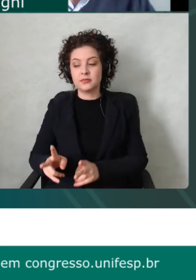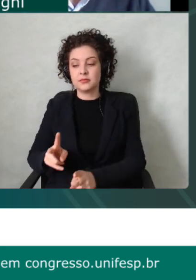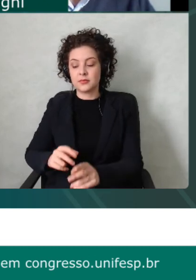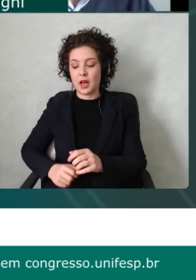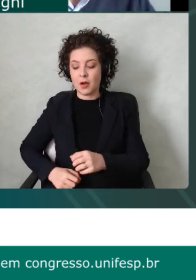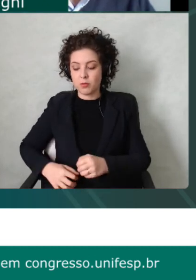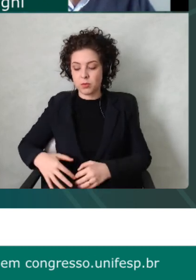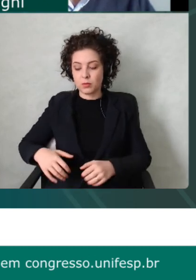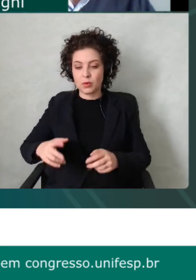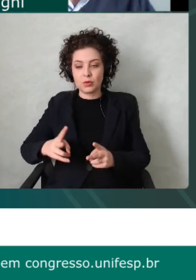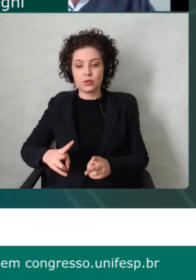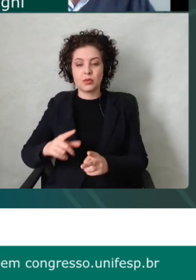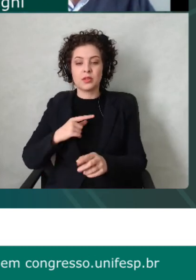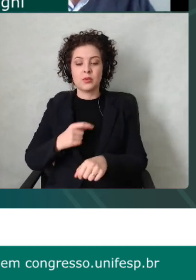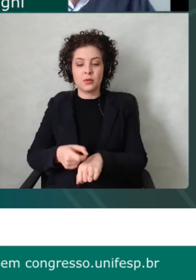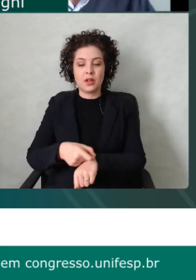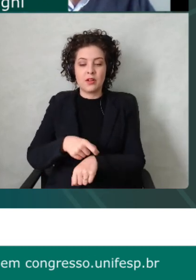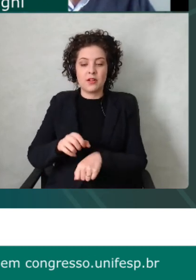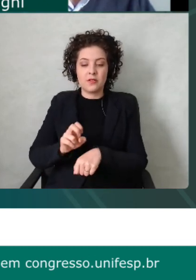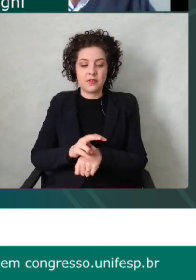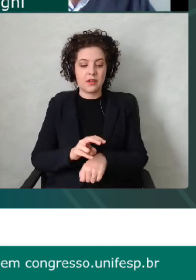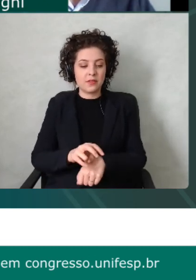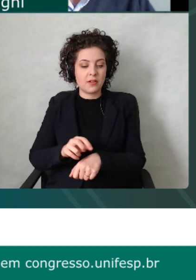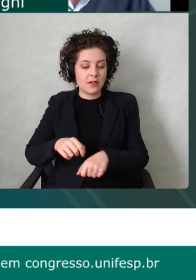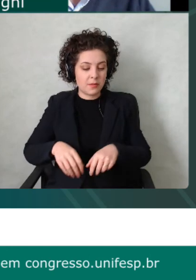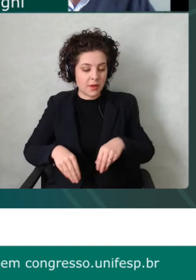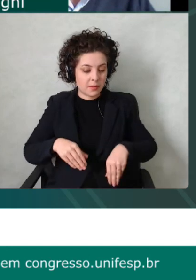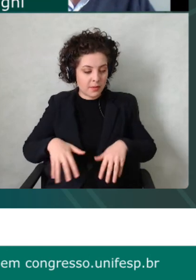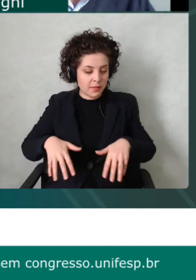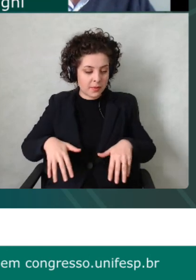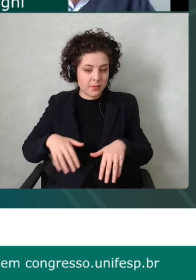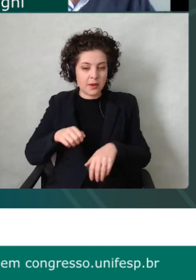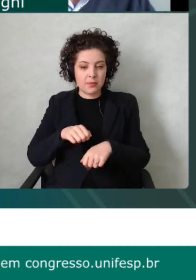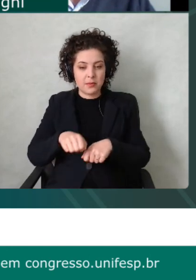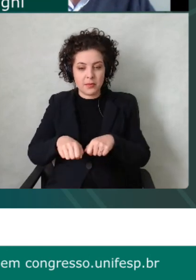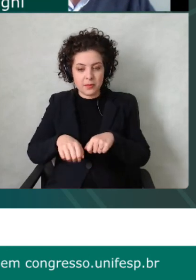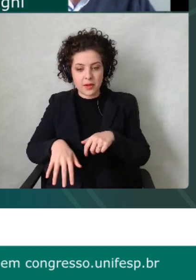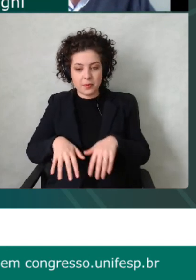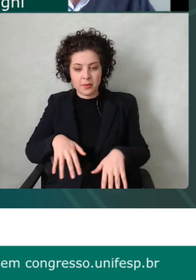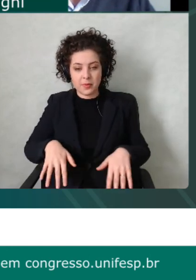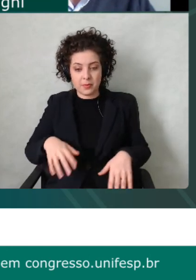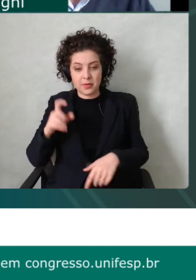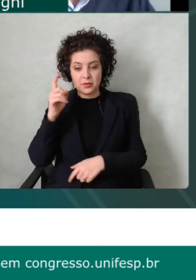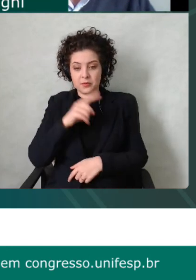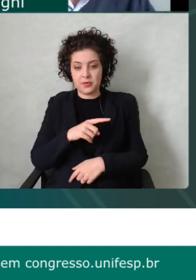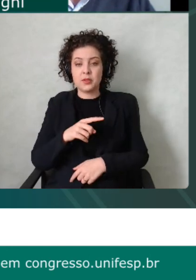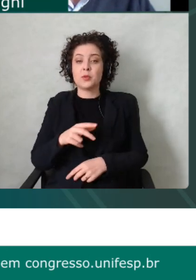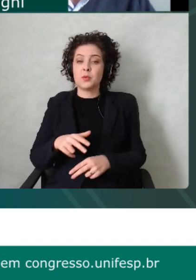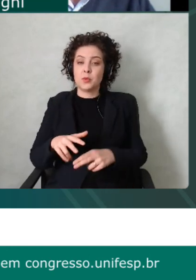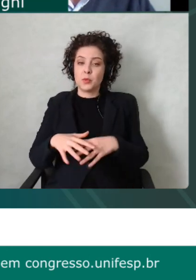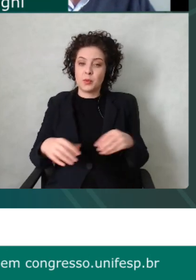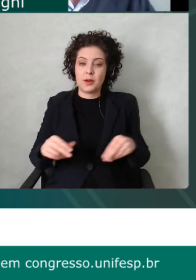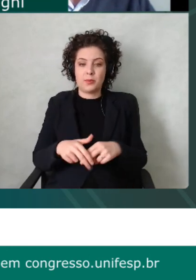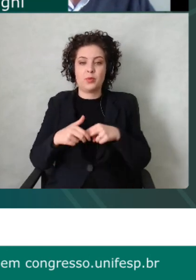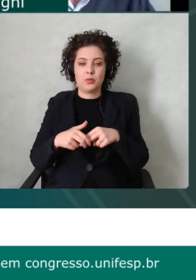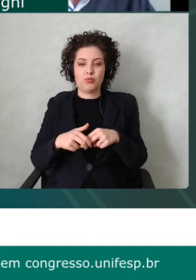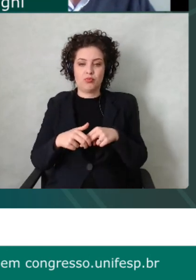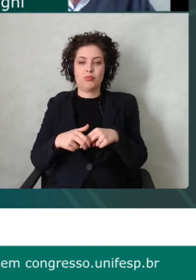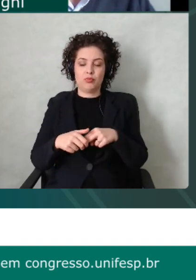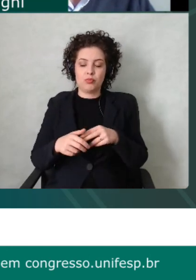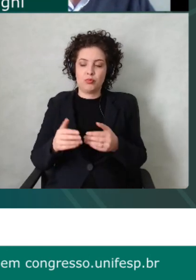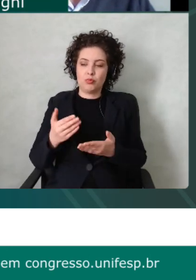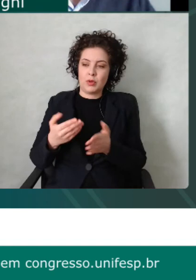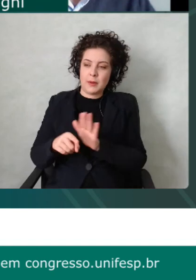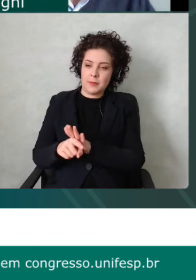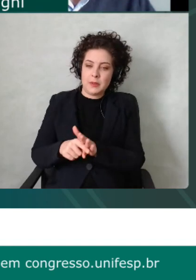tendo células infectadas, e isso é uma barreira até para a gente curar a pessoa. Então, os estudos recentes, os nossos também,